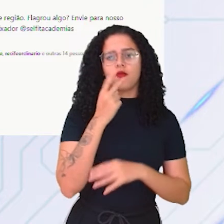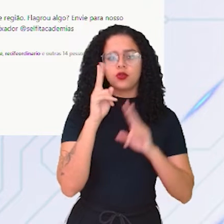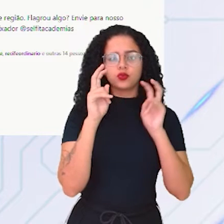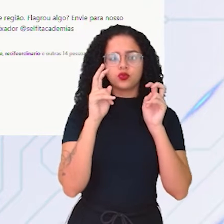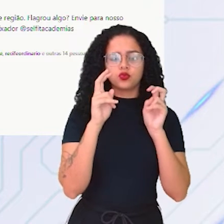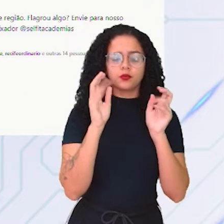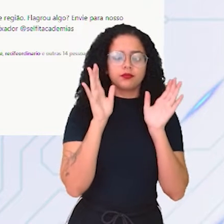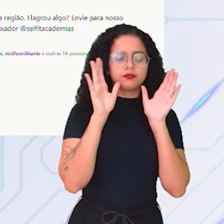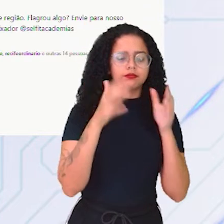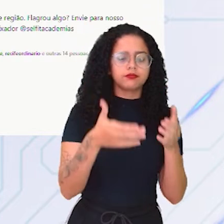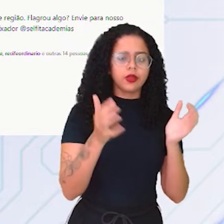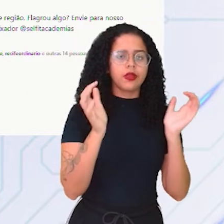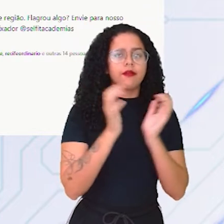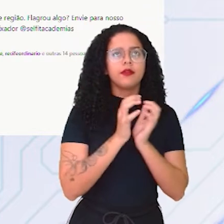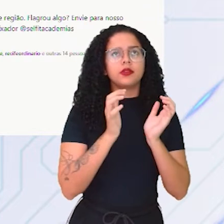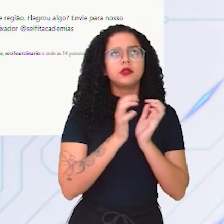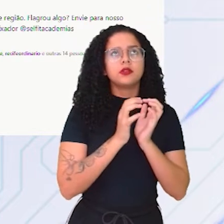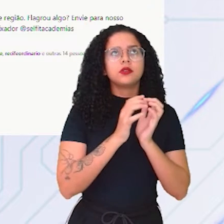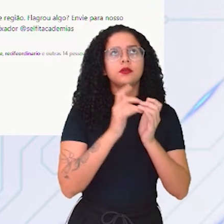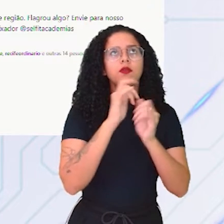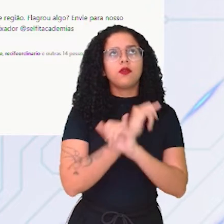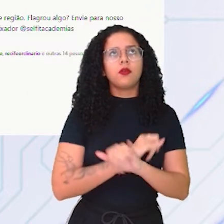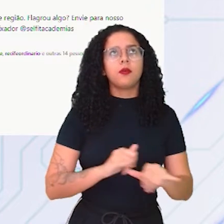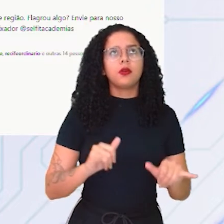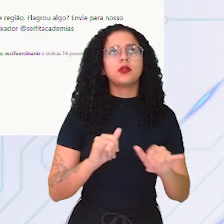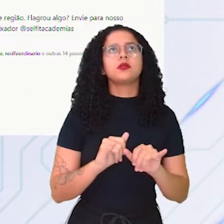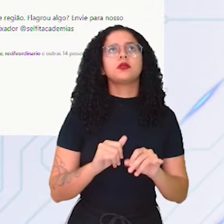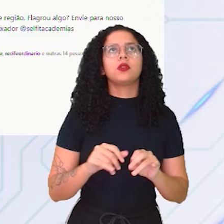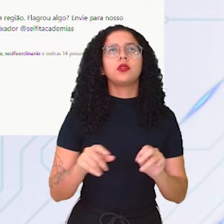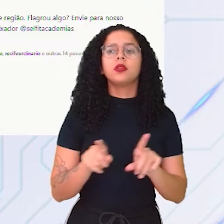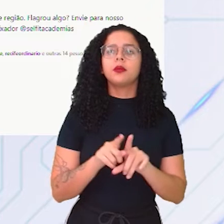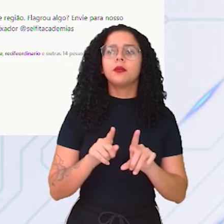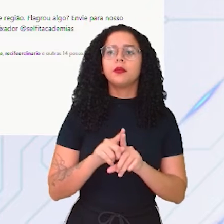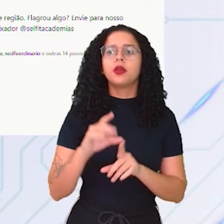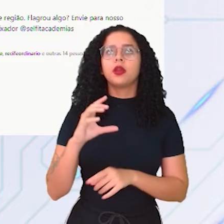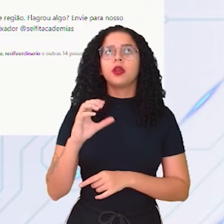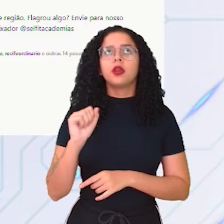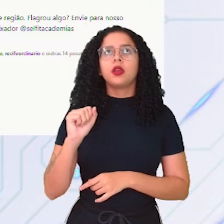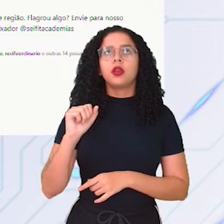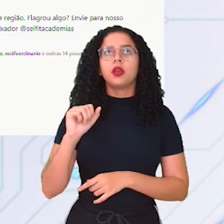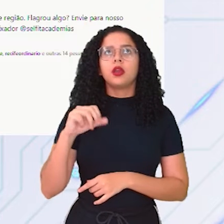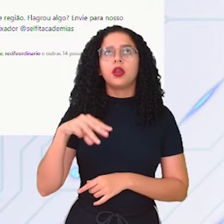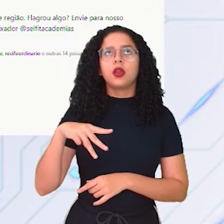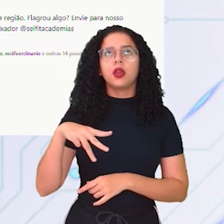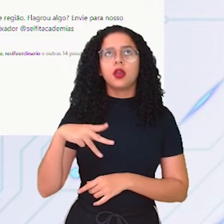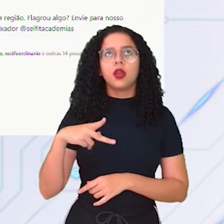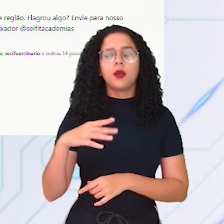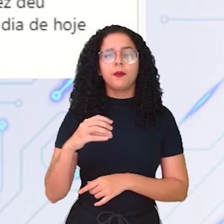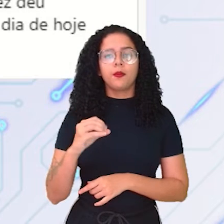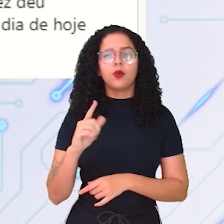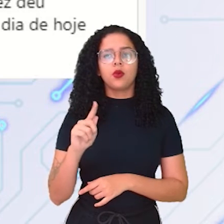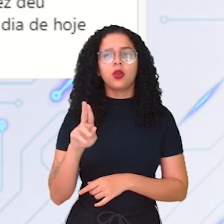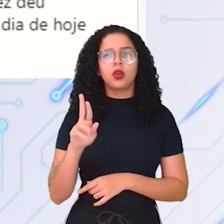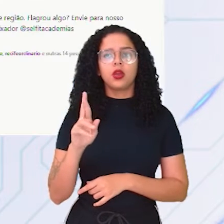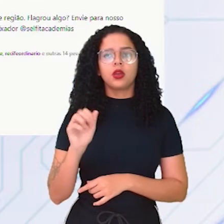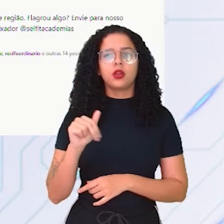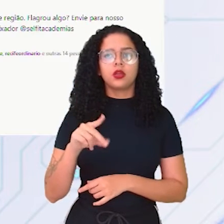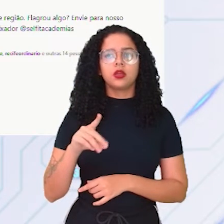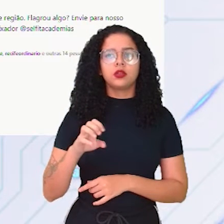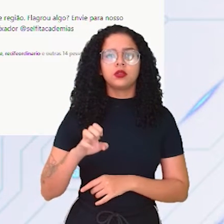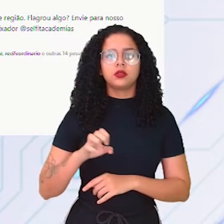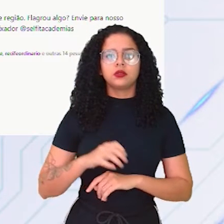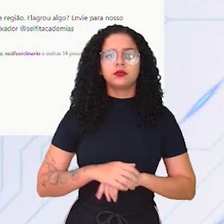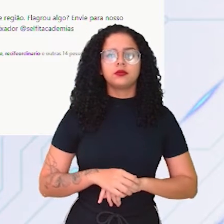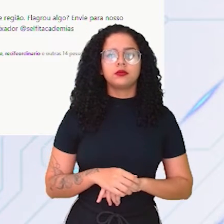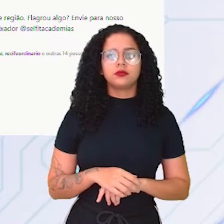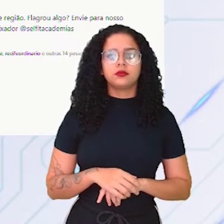traz informações, traz entretenimento. E Alerta Campo Grande, que é do bairro, porque eu tenho certeza que você tem alguma página que acompanha.